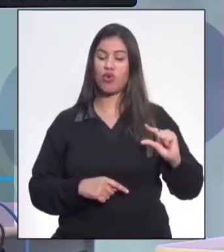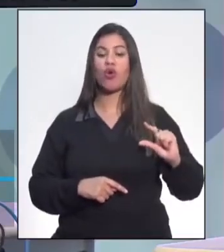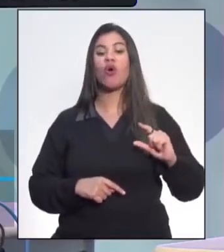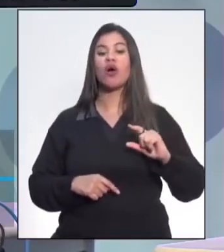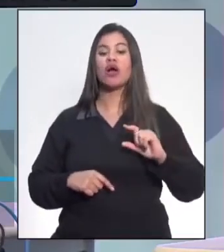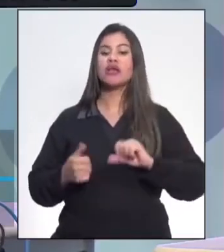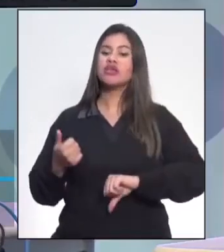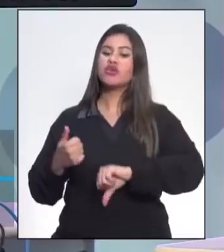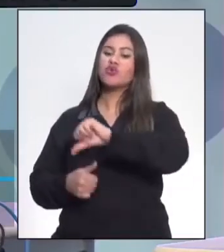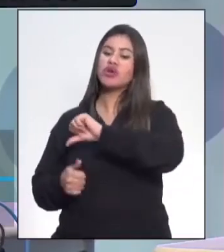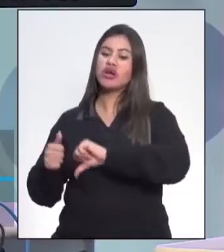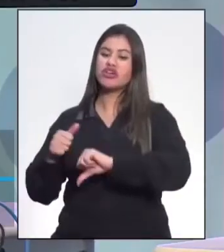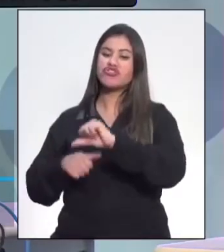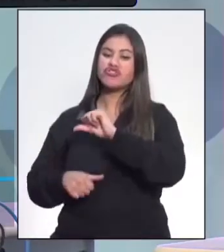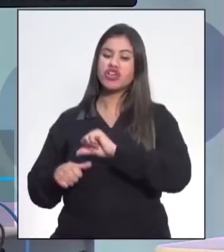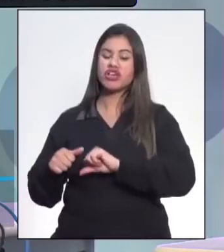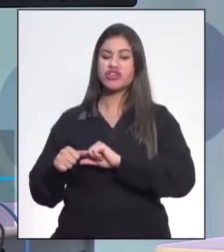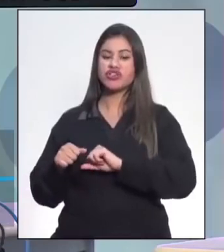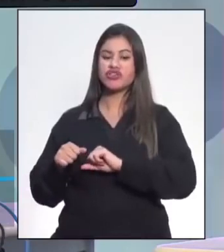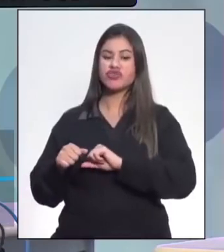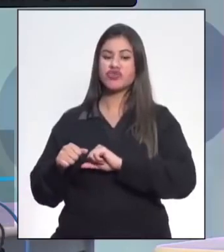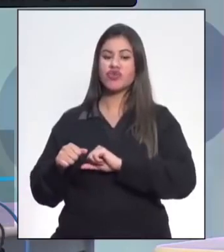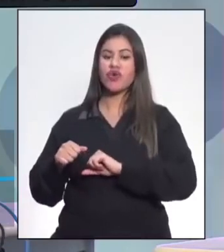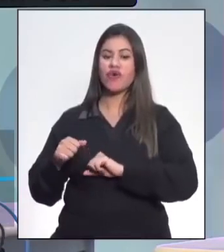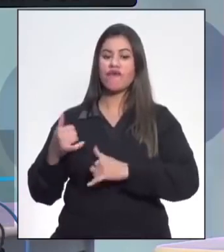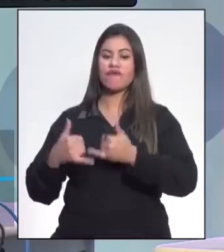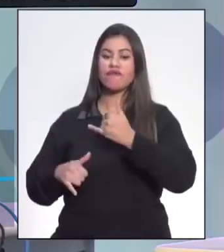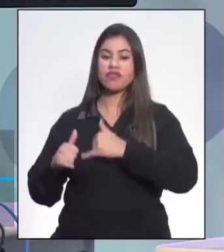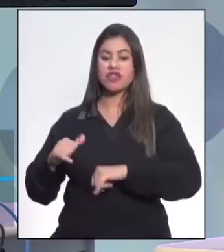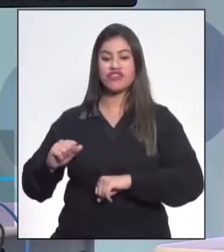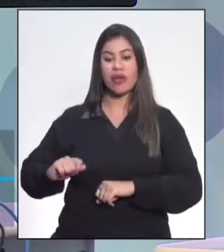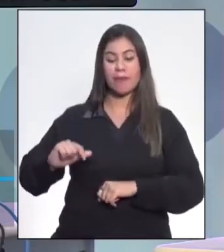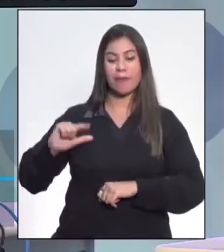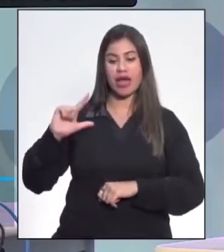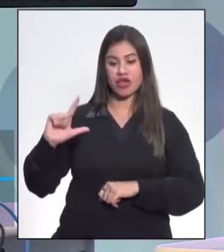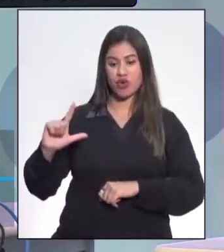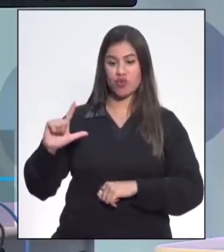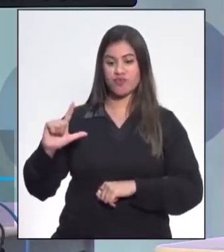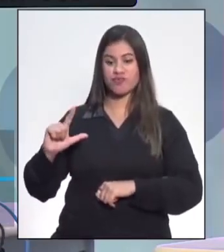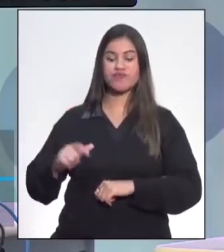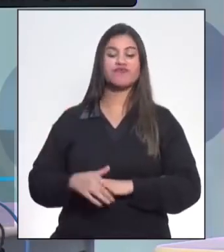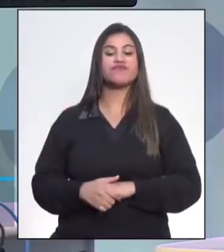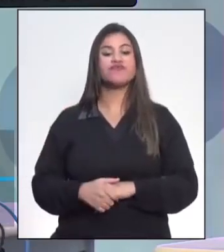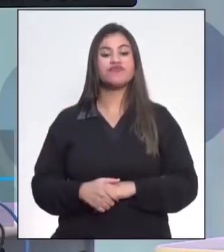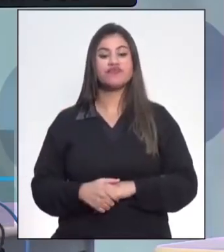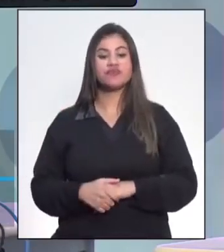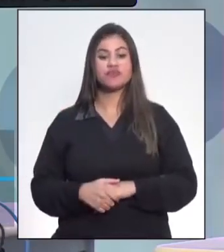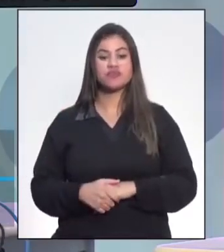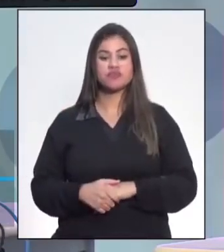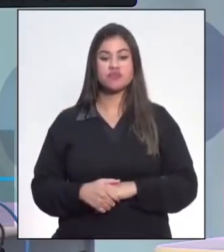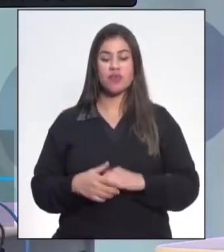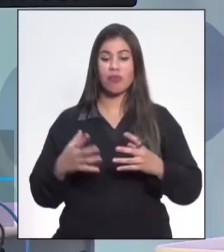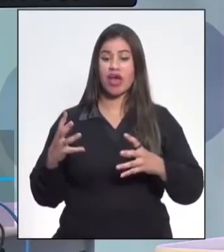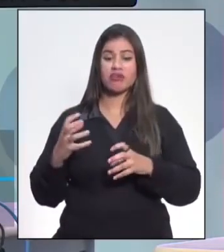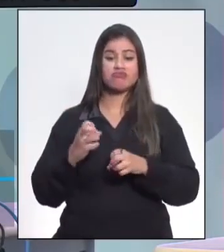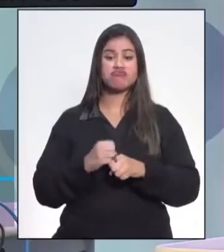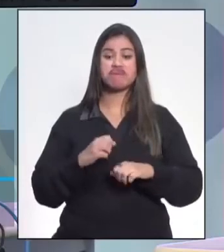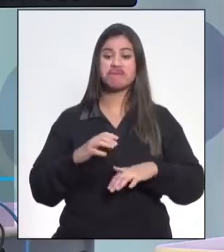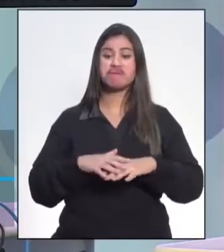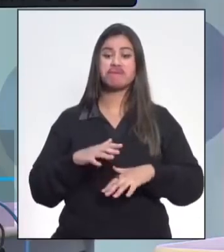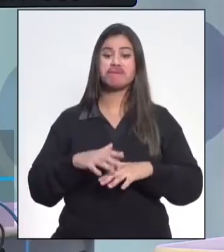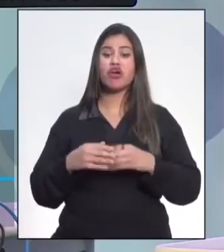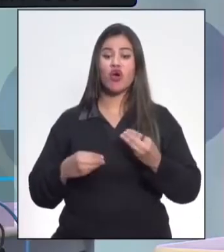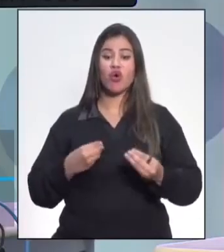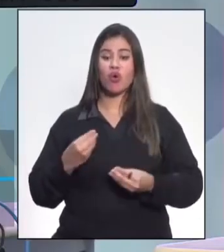tem um energético maior, o reagente. Mas como que eu calculo essa variação